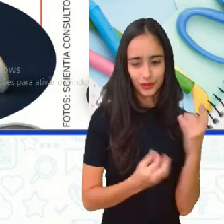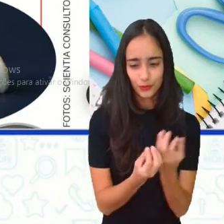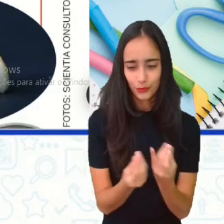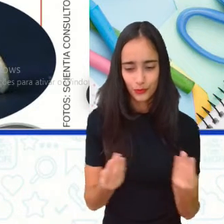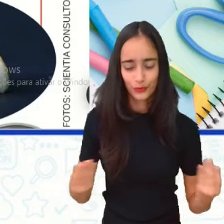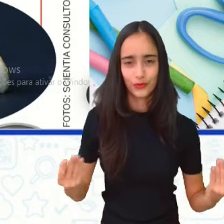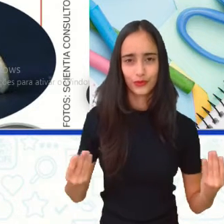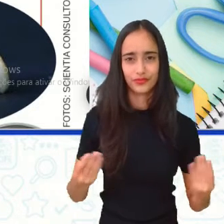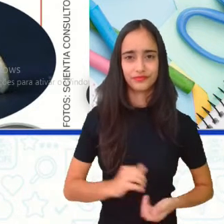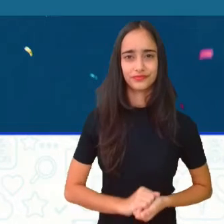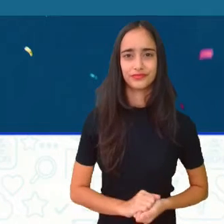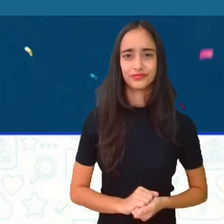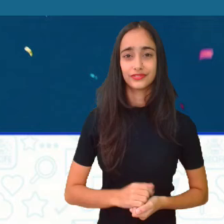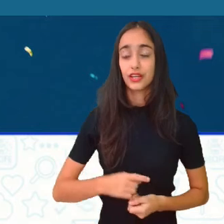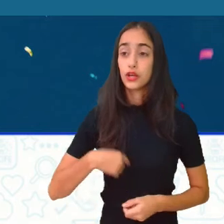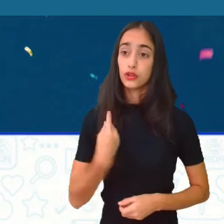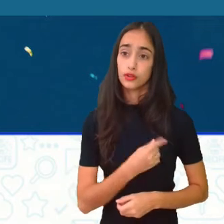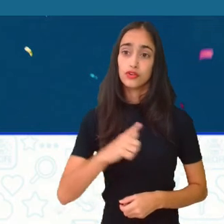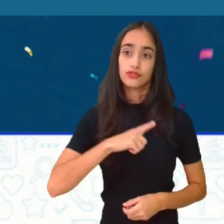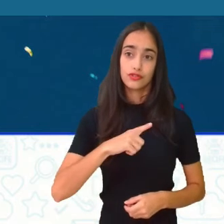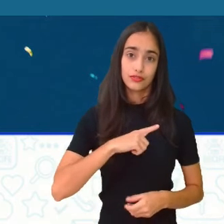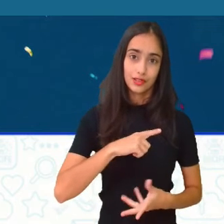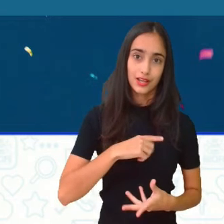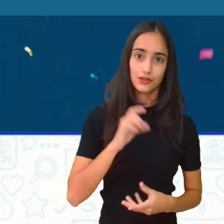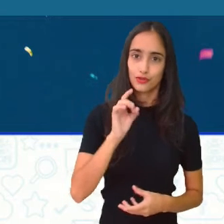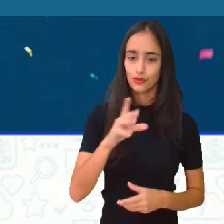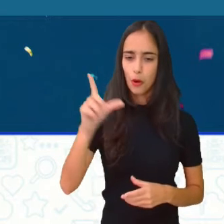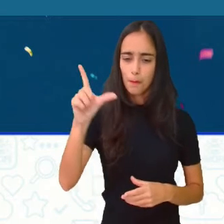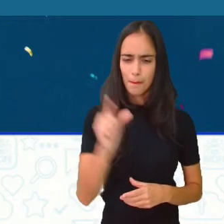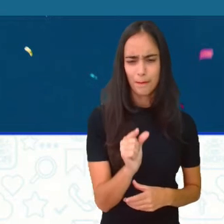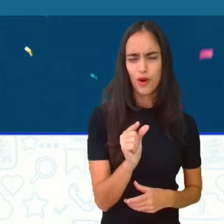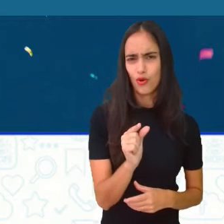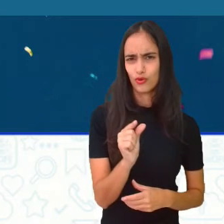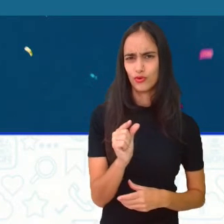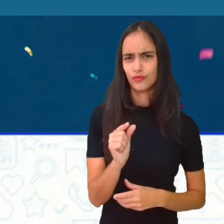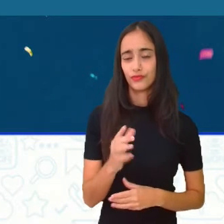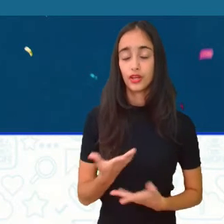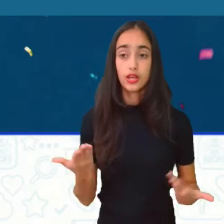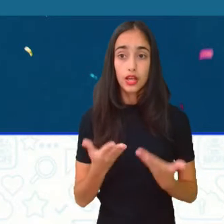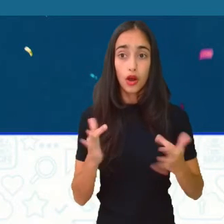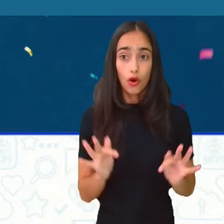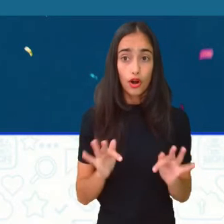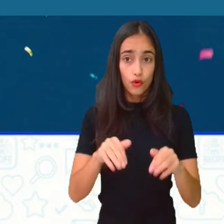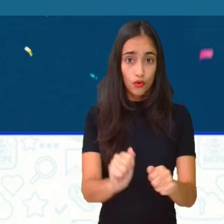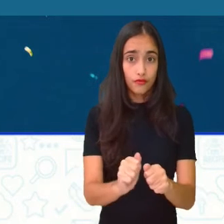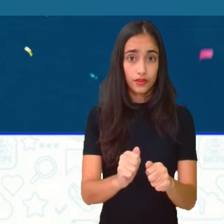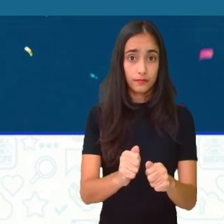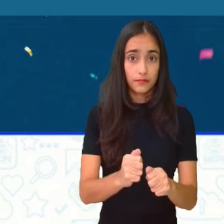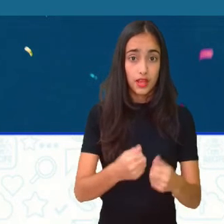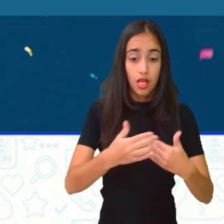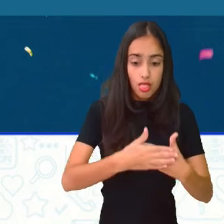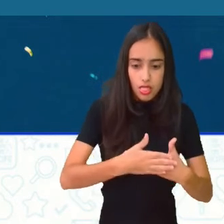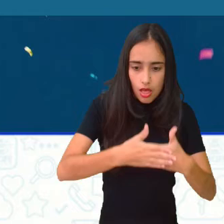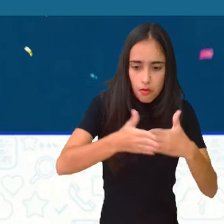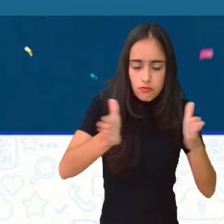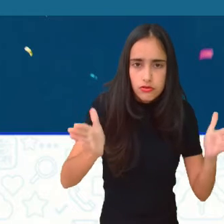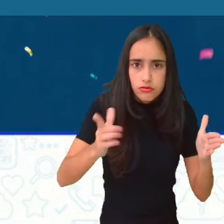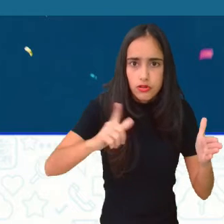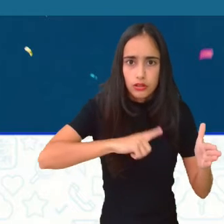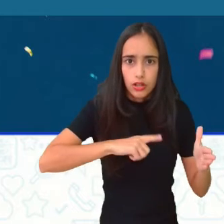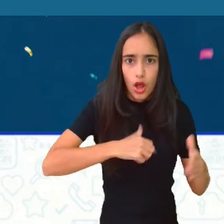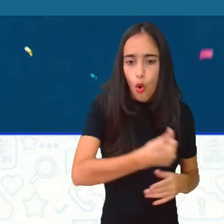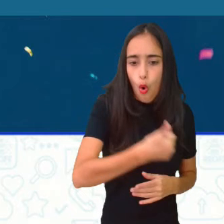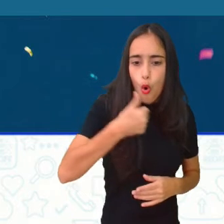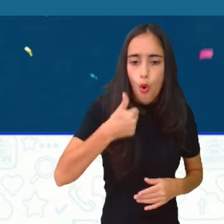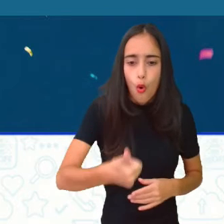só um trechinho da matéria, e ela continua aqui. Ó, no finzinho, ele diz assim, ó, na abertura serão instaladas 11 exposições de